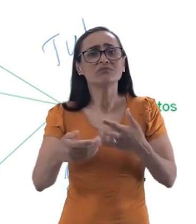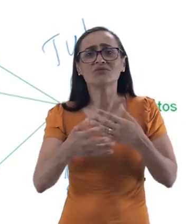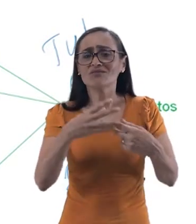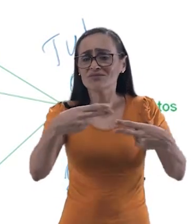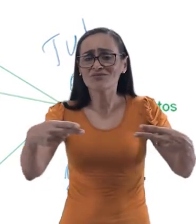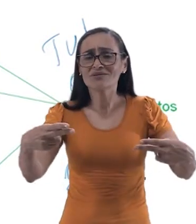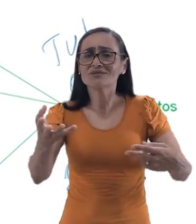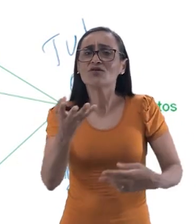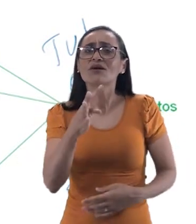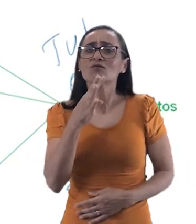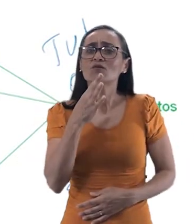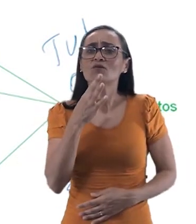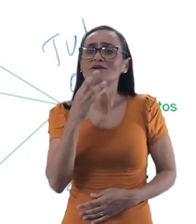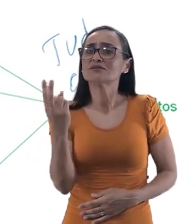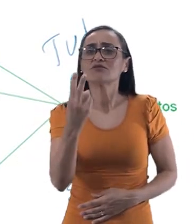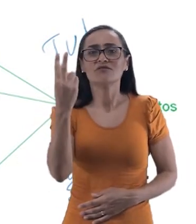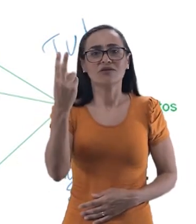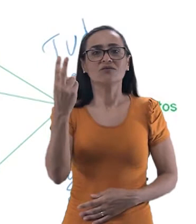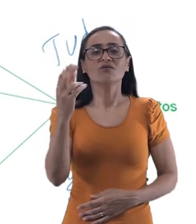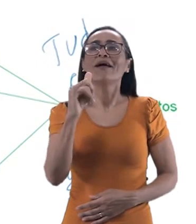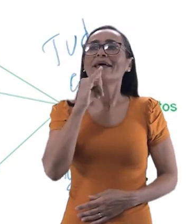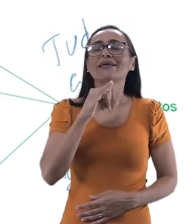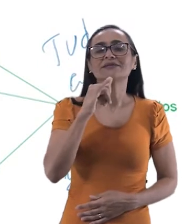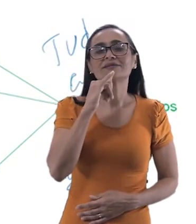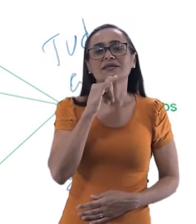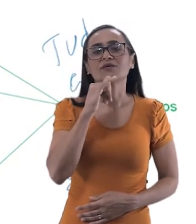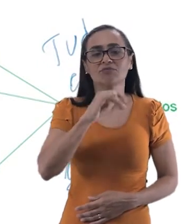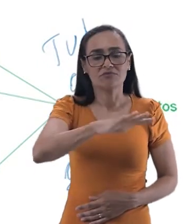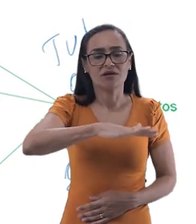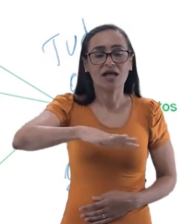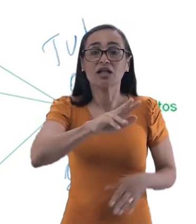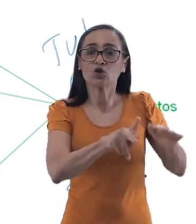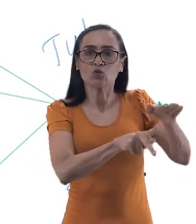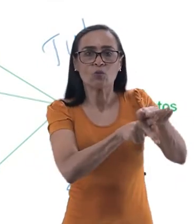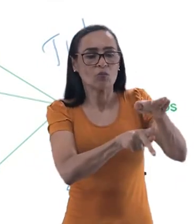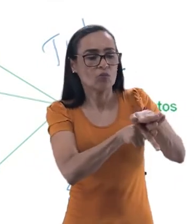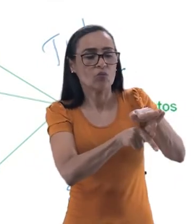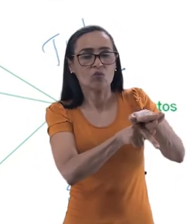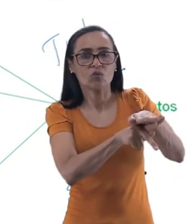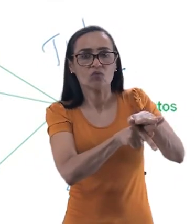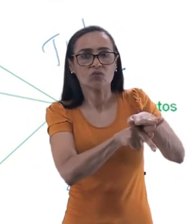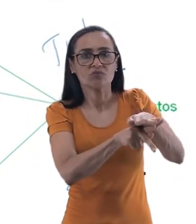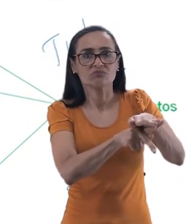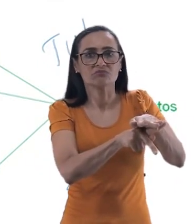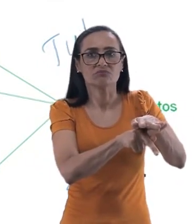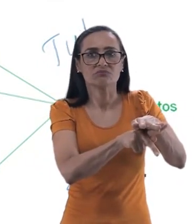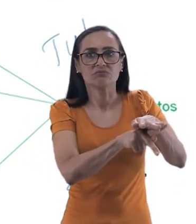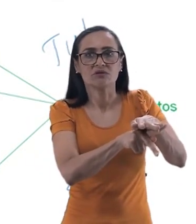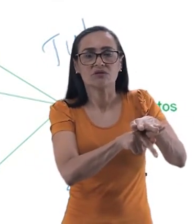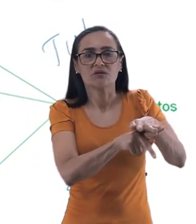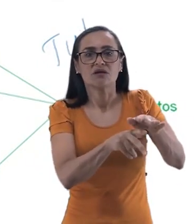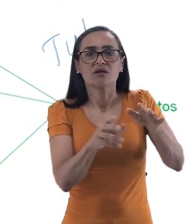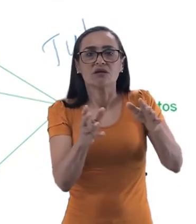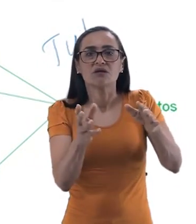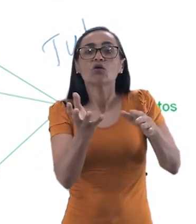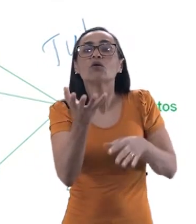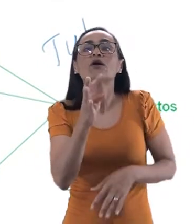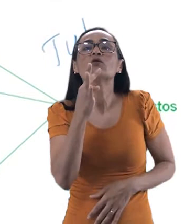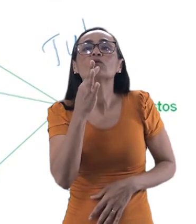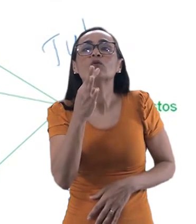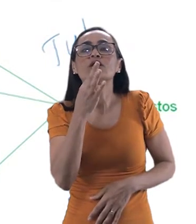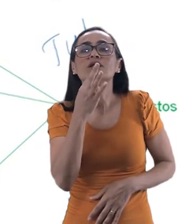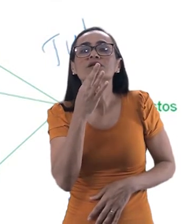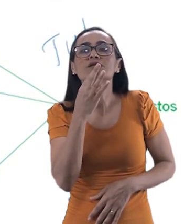ou qualquer outra coisa que eu queira conhecer o custo. Por exemplo, numa área portuária, eu posso